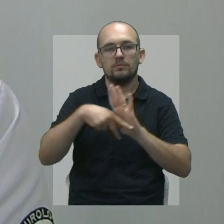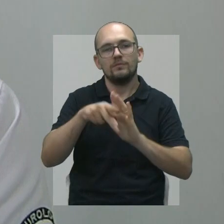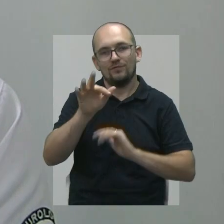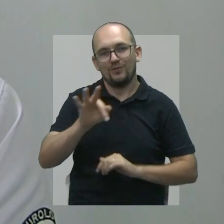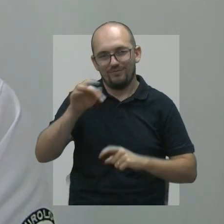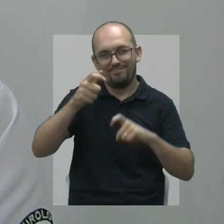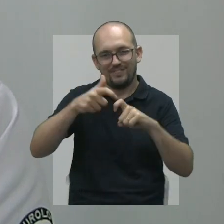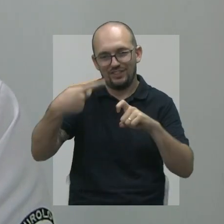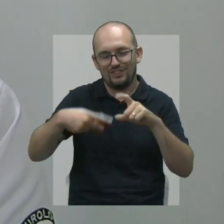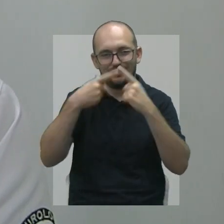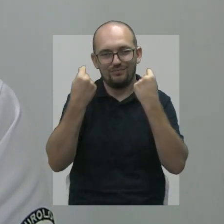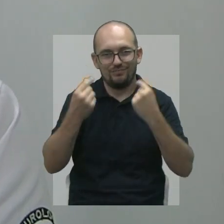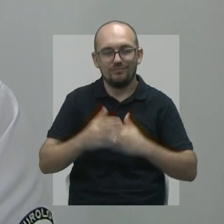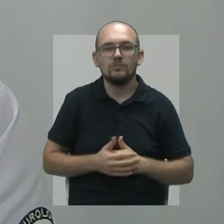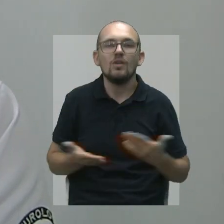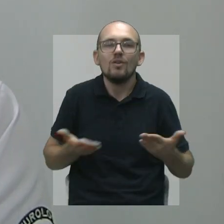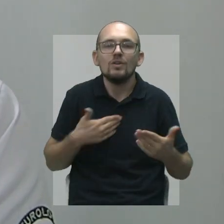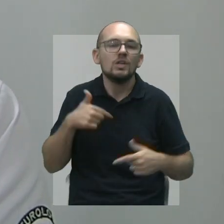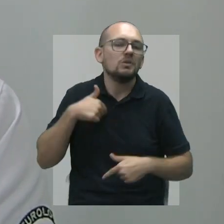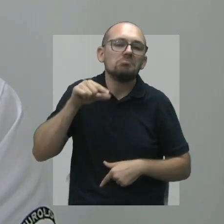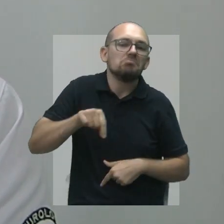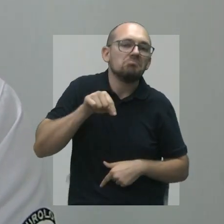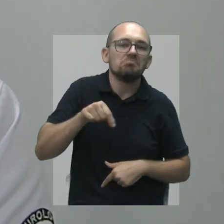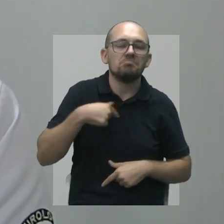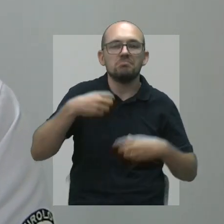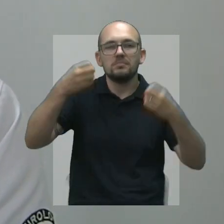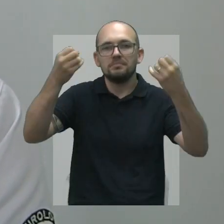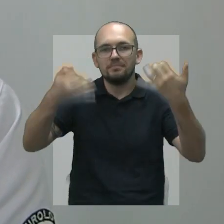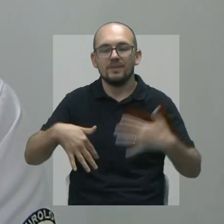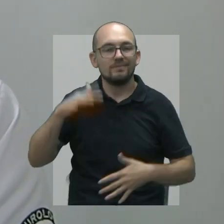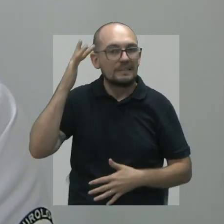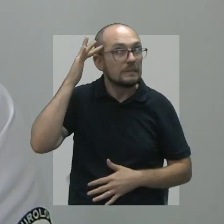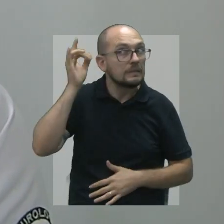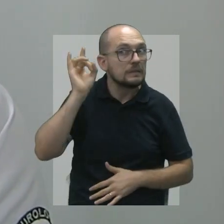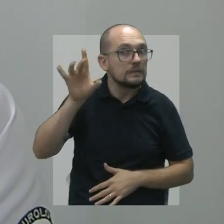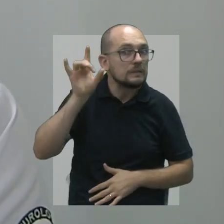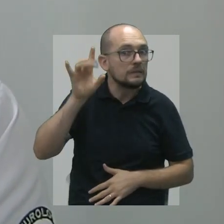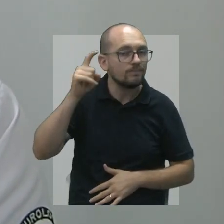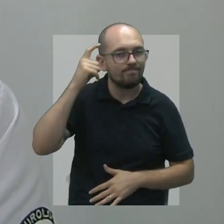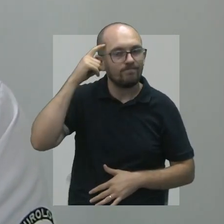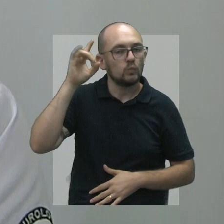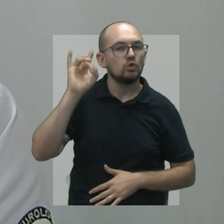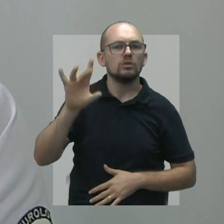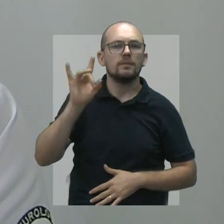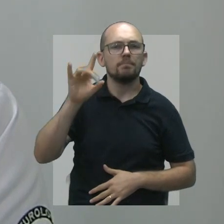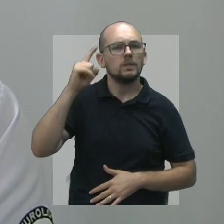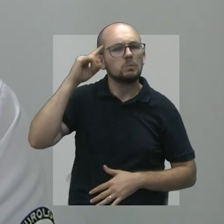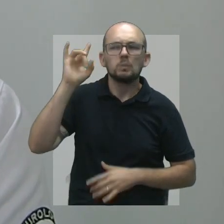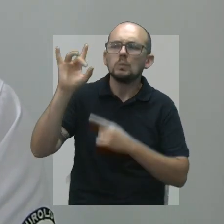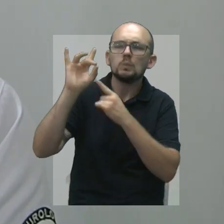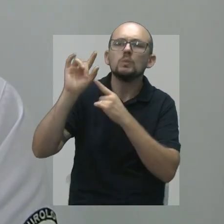hoje a gente vai conversar um pouquinho sobre as dores de cabeça. As dores de cabeça, ou